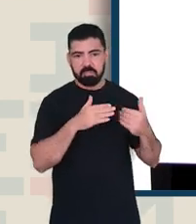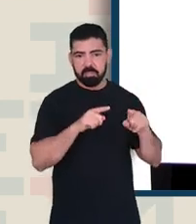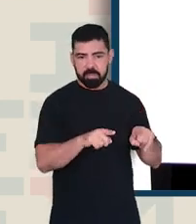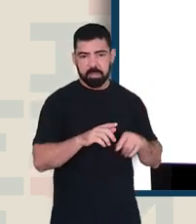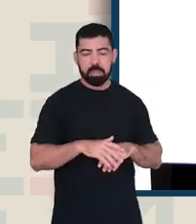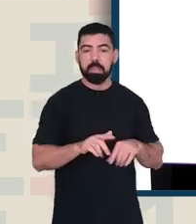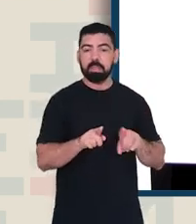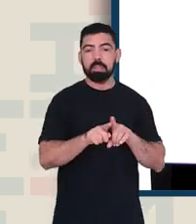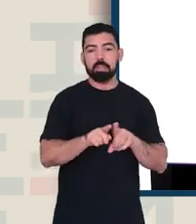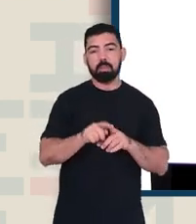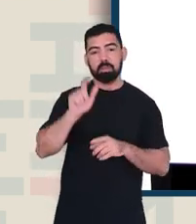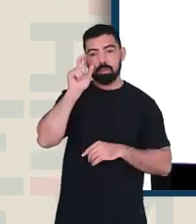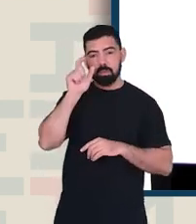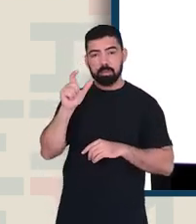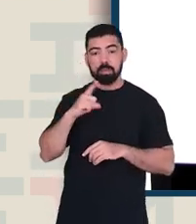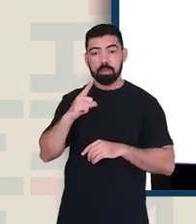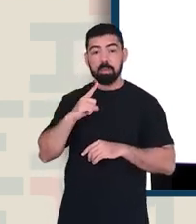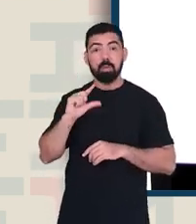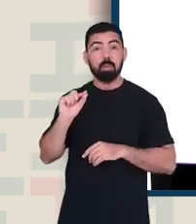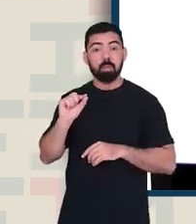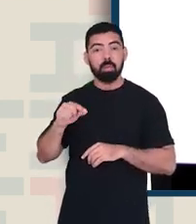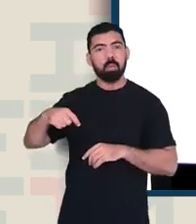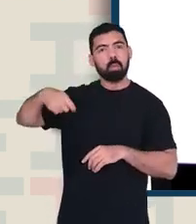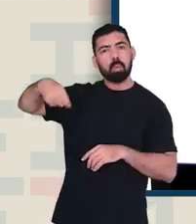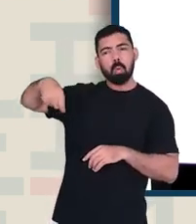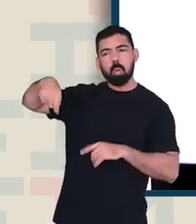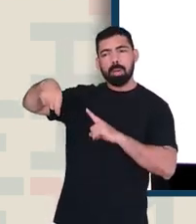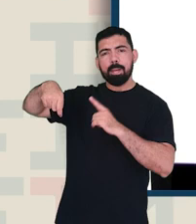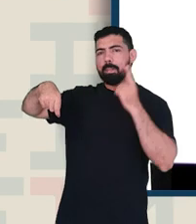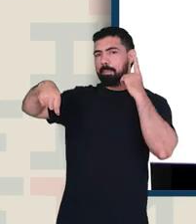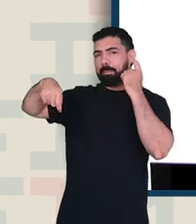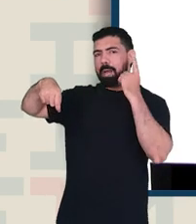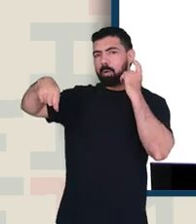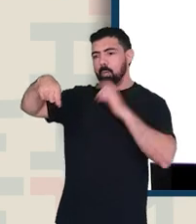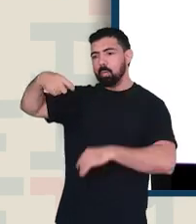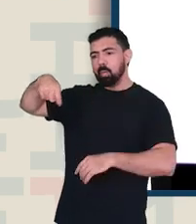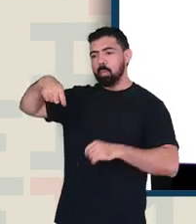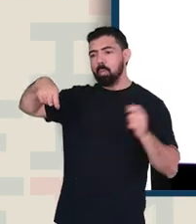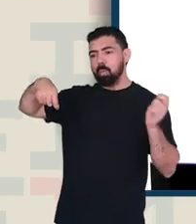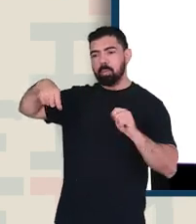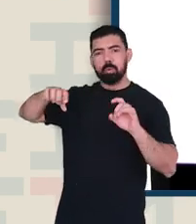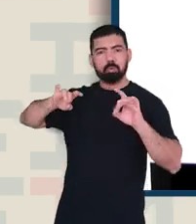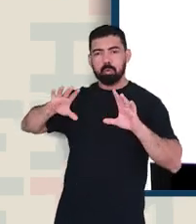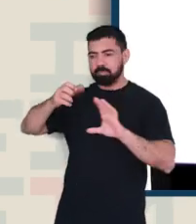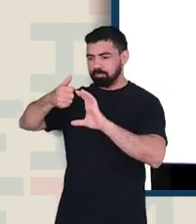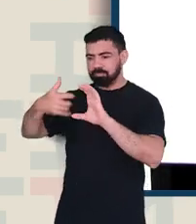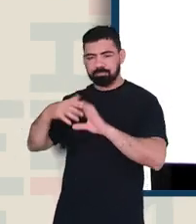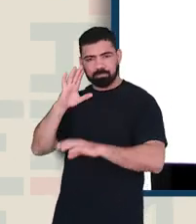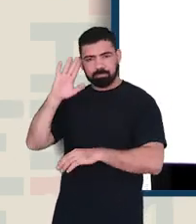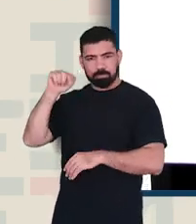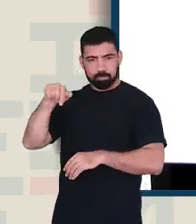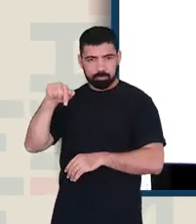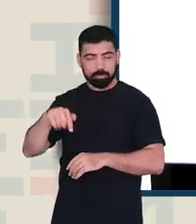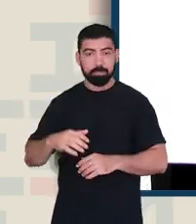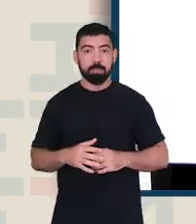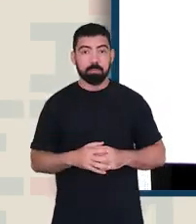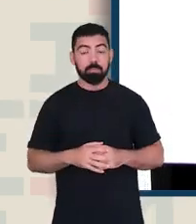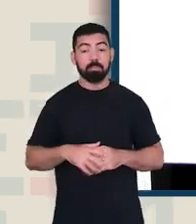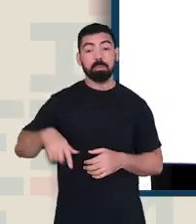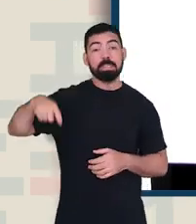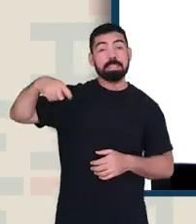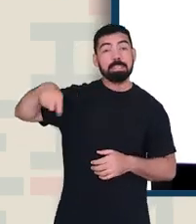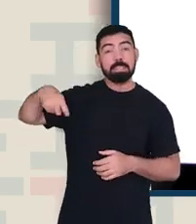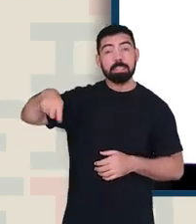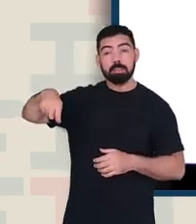nos interessa que seja um sino, nos interessa o que soa, propriamente dito, certo? Então o sino passaria a